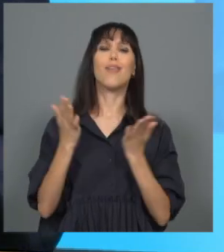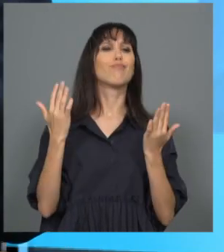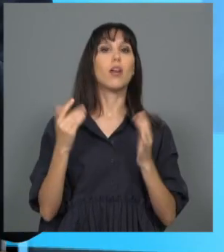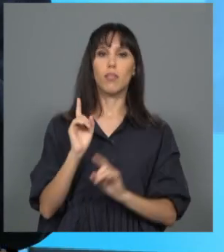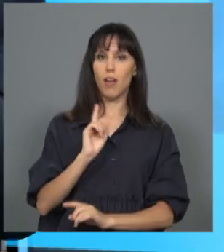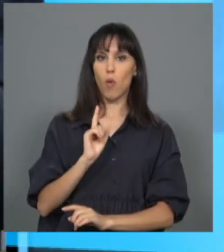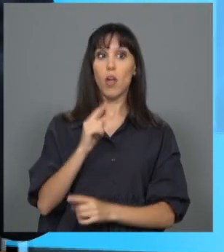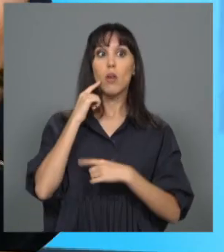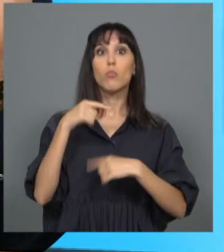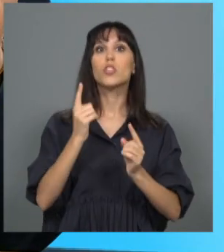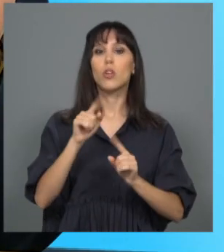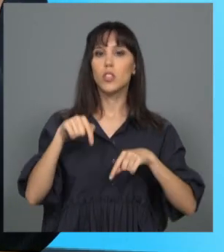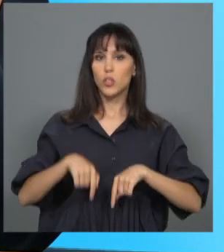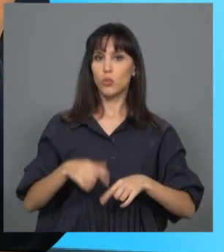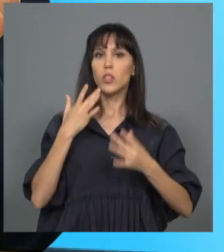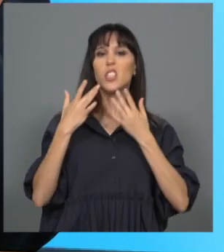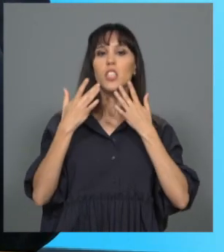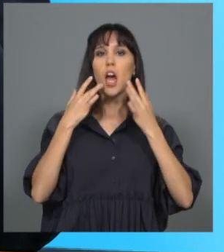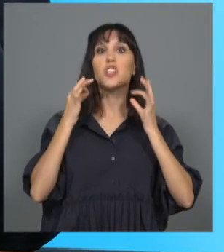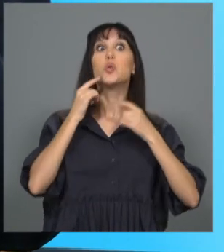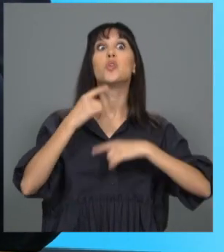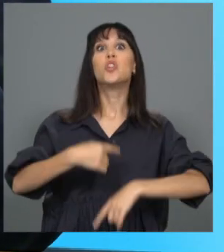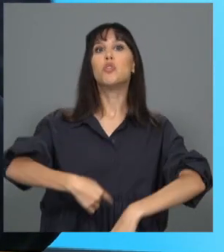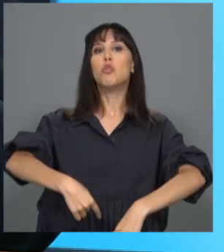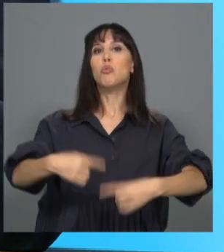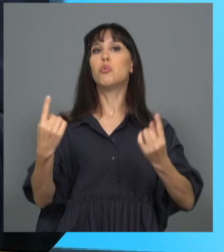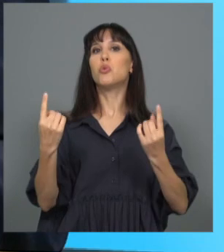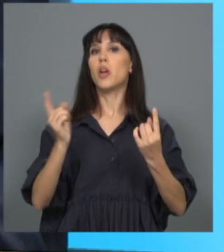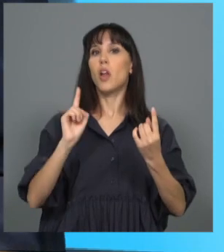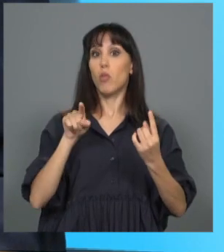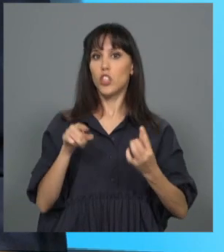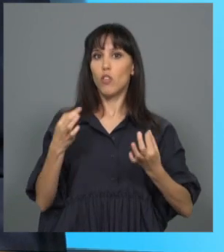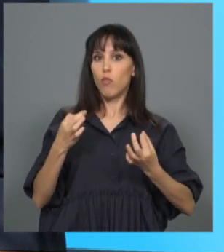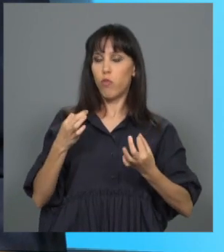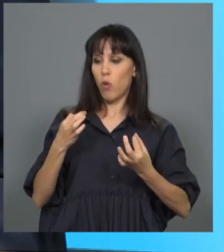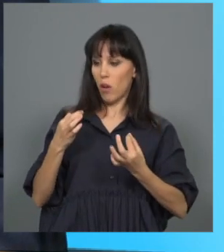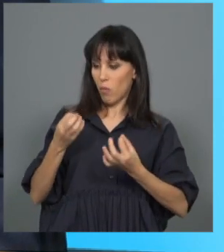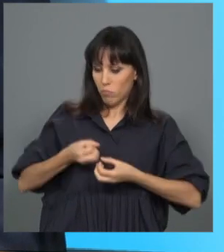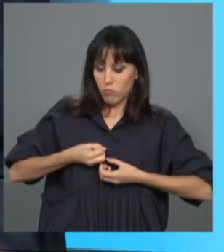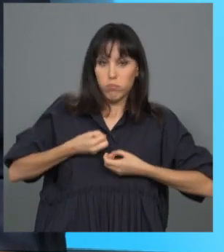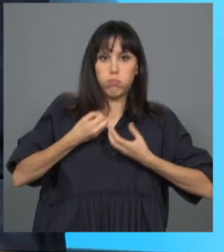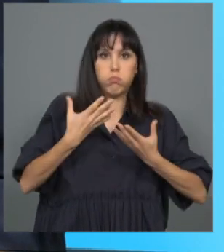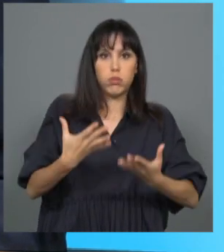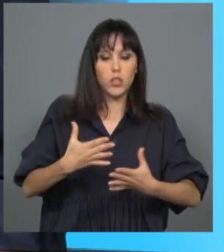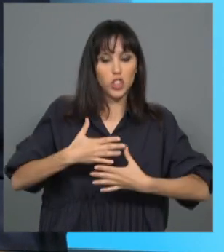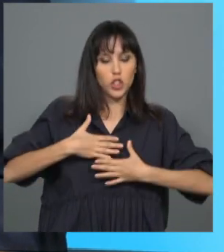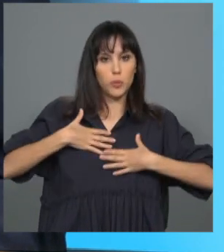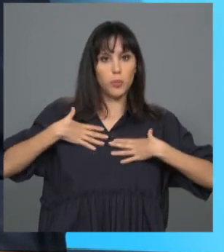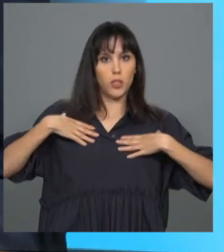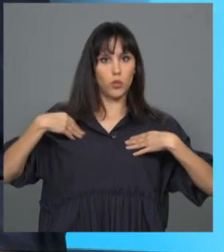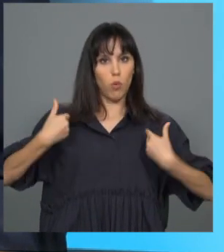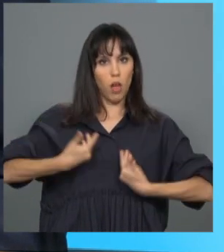espectadores. Não, isto não é um espetáculo. Isto é uma representação espiritual